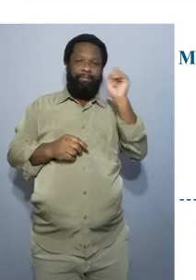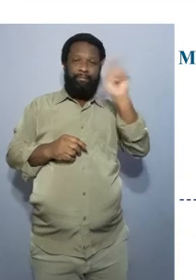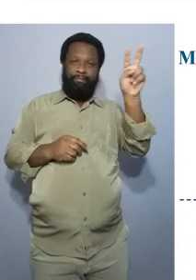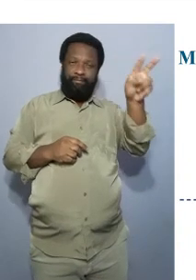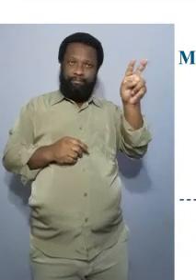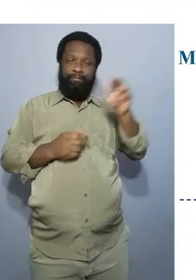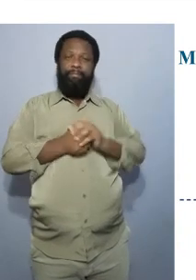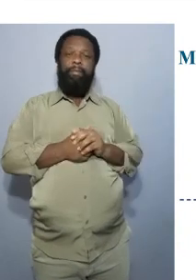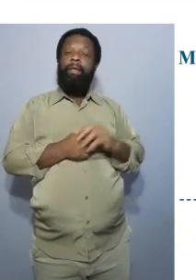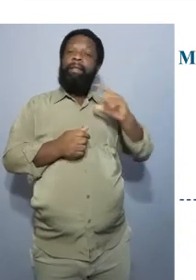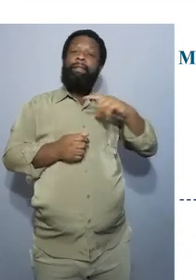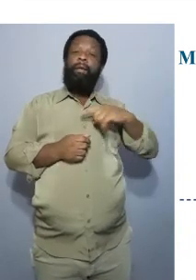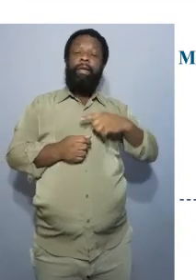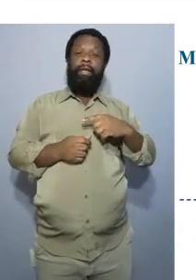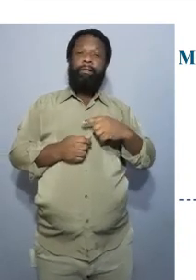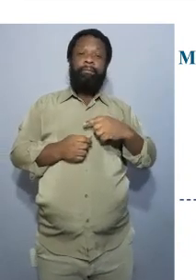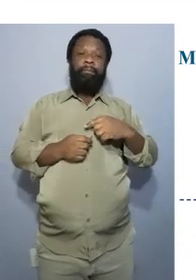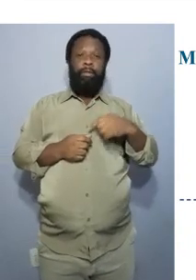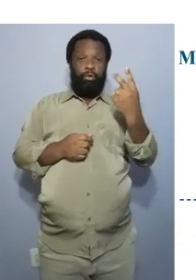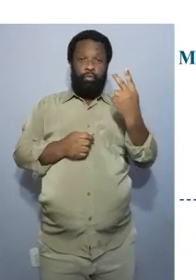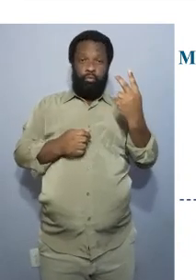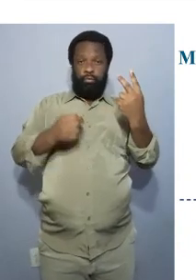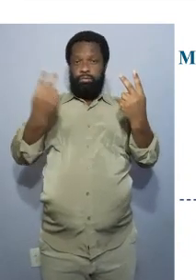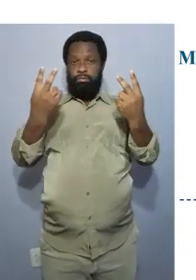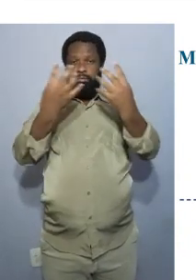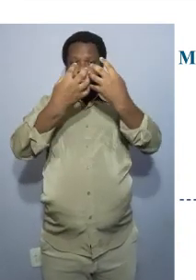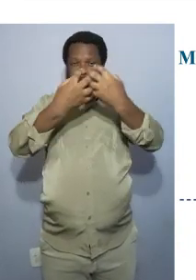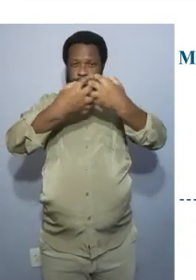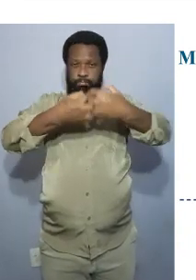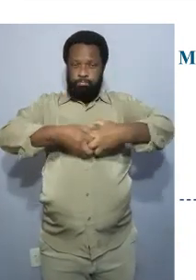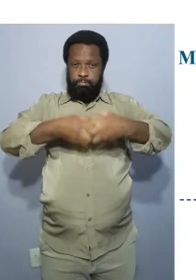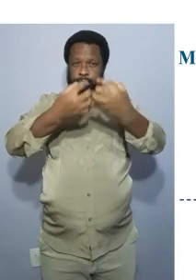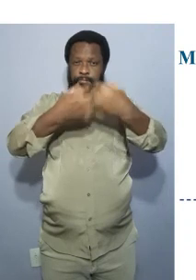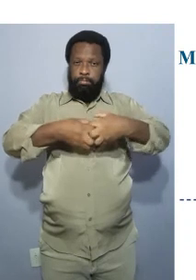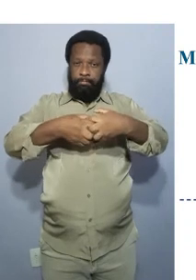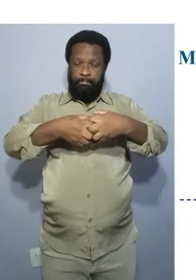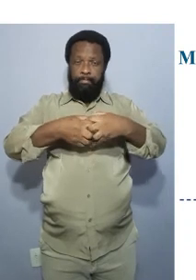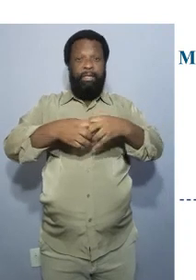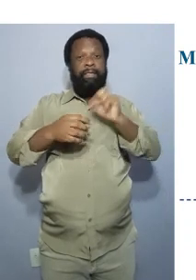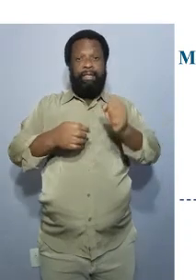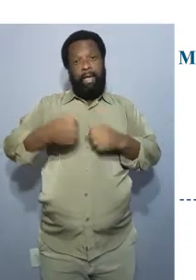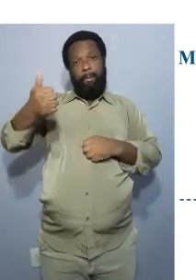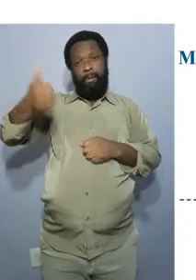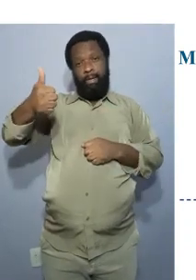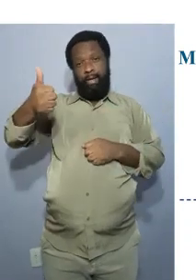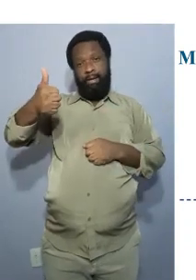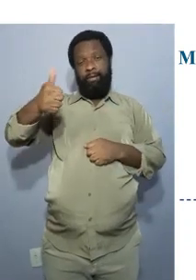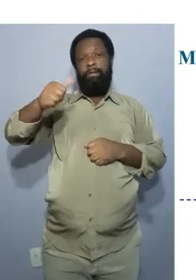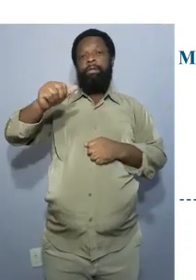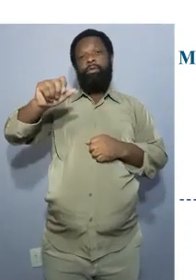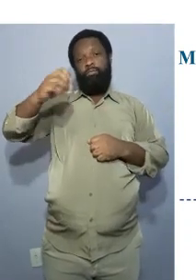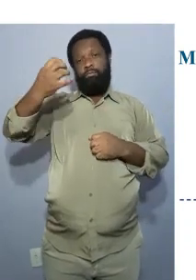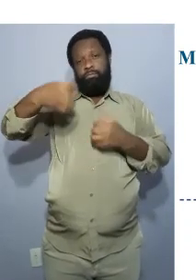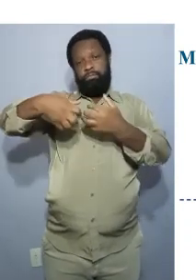cara aqui. Então, pensa só. Você tem duas engrenagens presas pelo eixo. Se a primeira